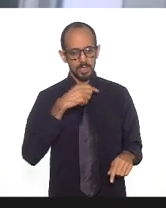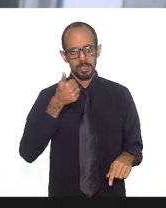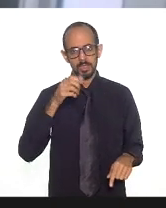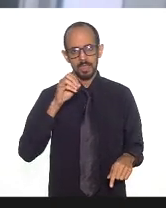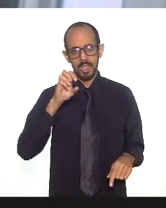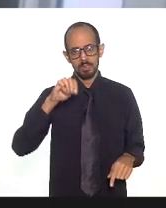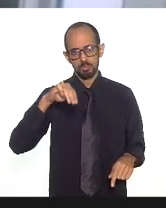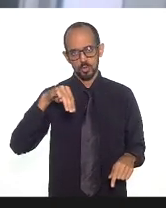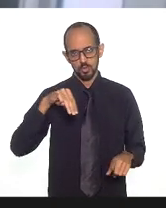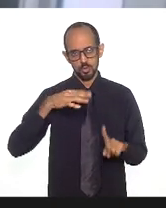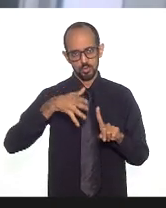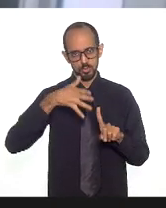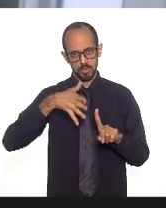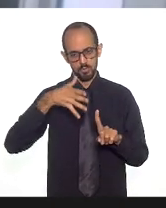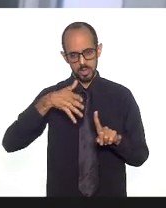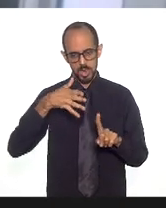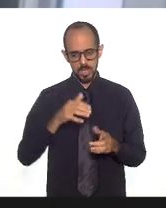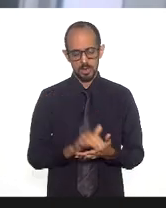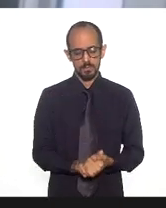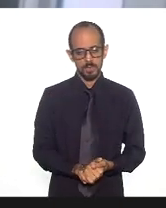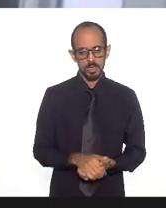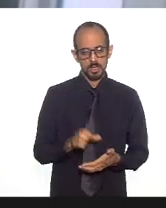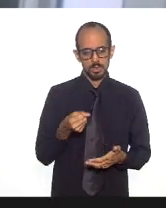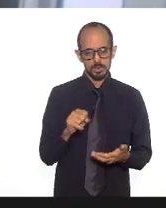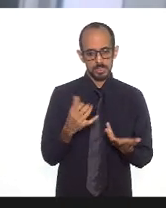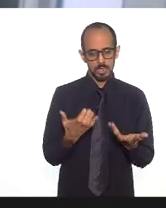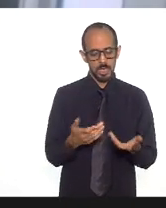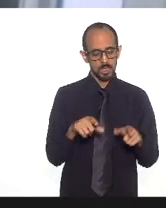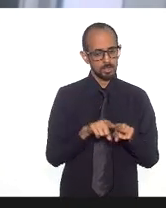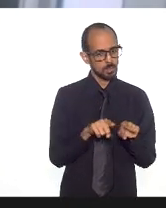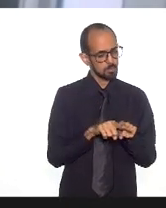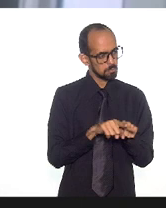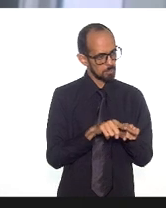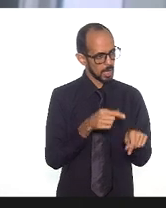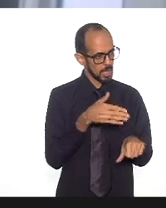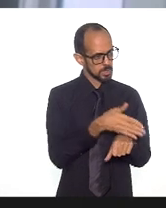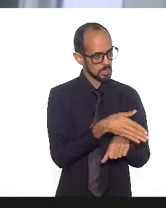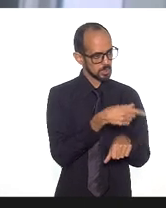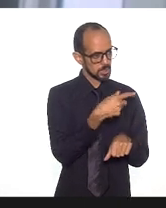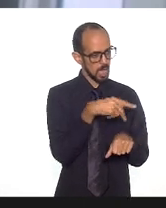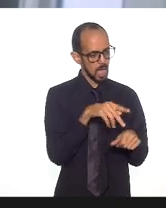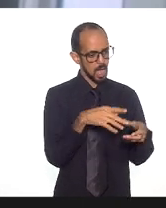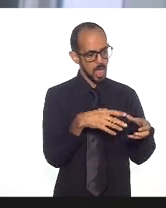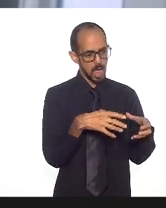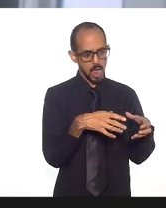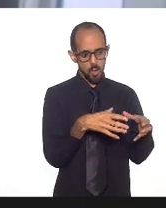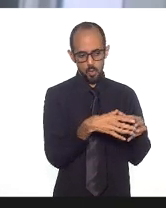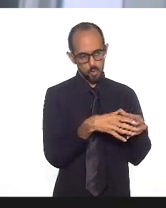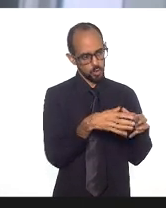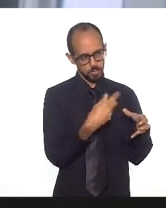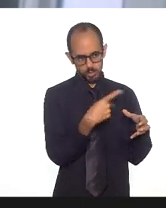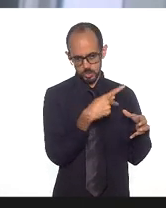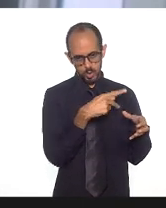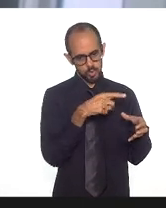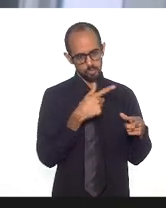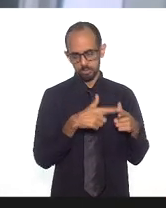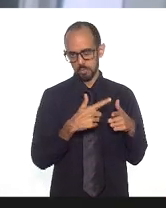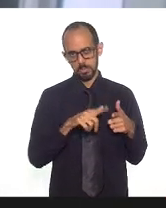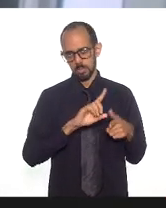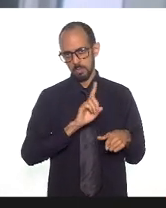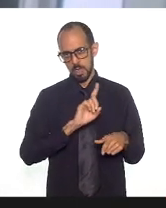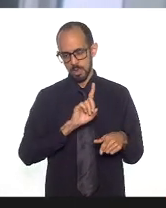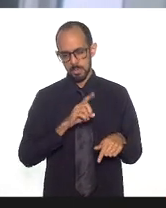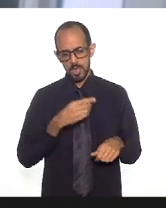minutos, se quiser também acionar algum membro da sua equipe durante esse período, não há nenhum problema, a seu critério. Agradeço mais uma vez a